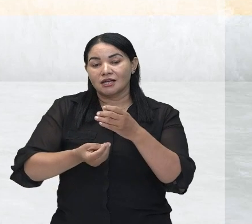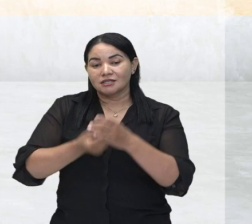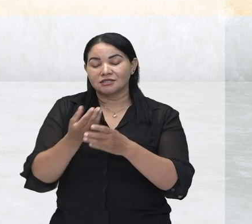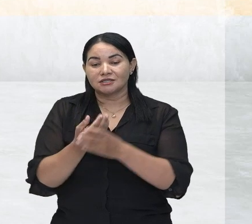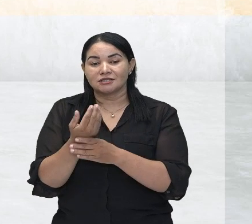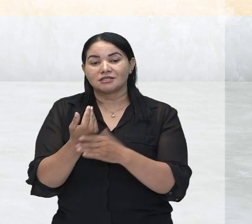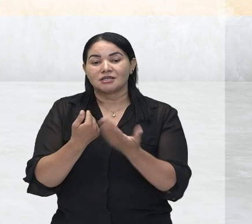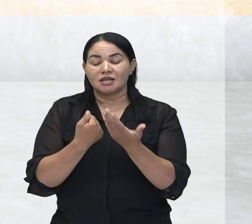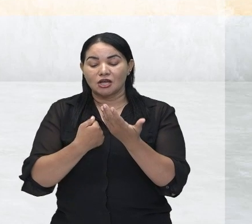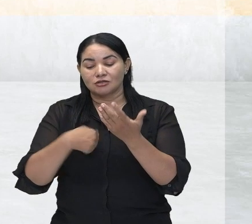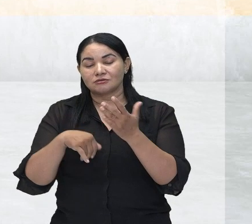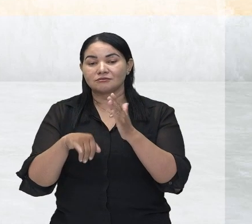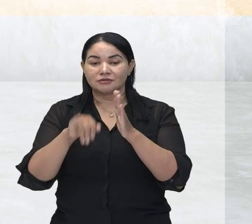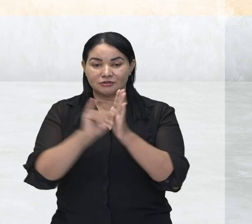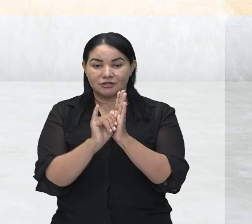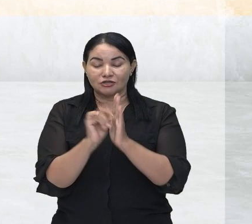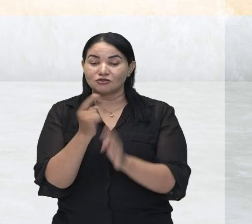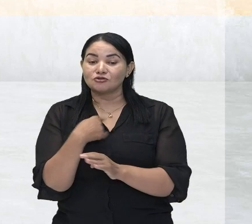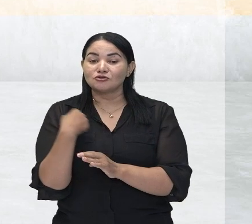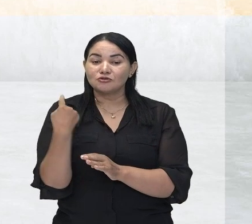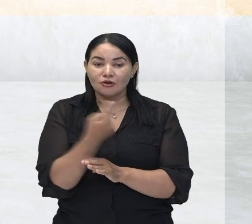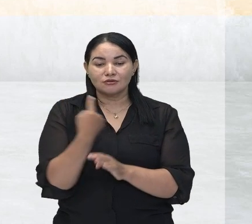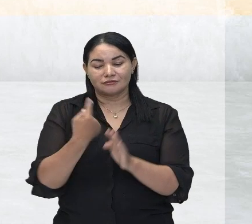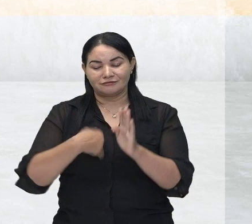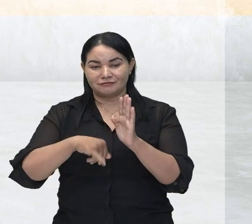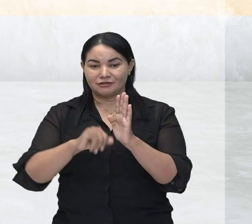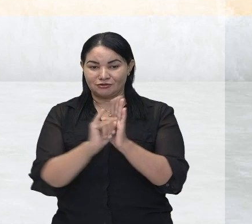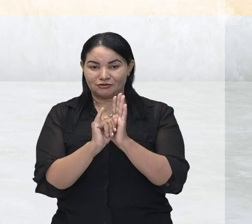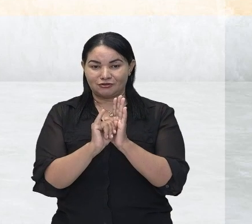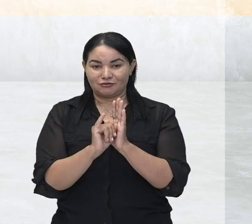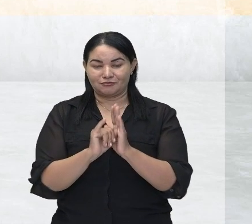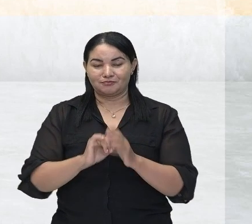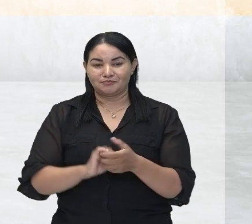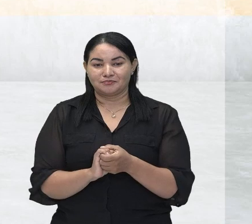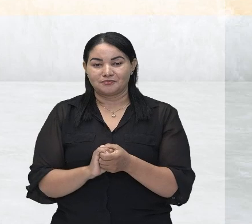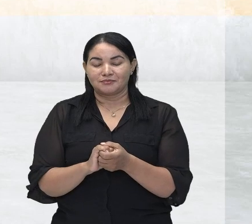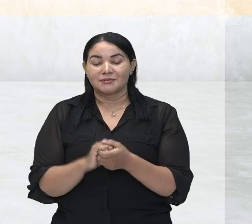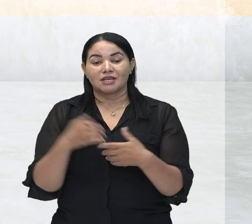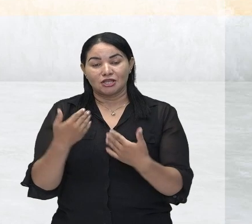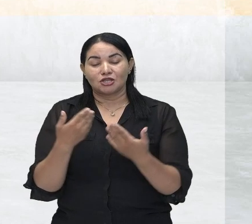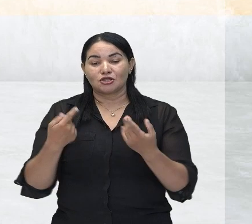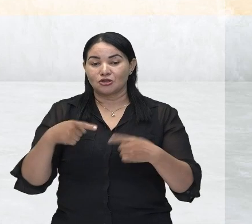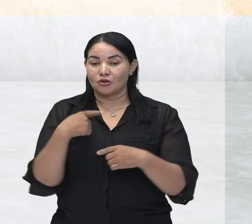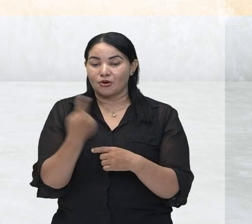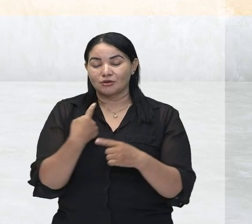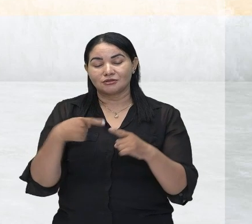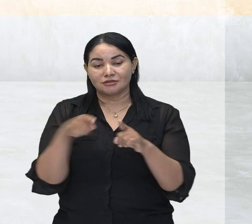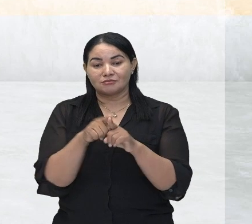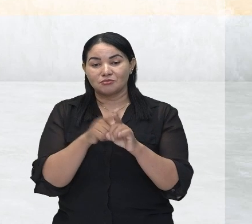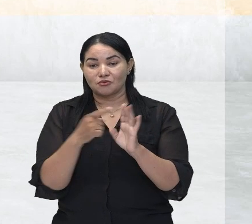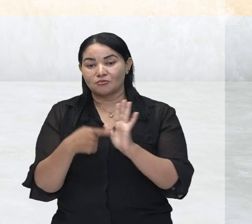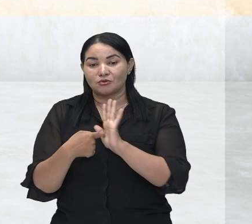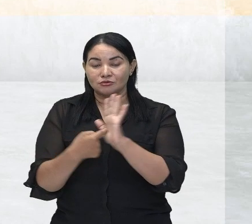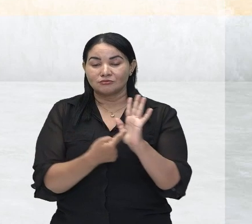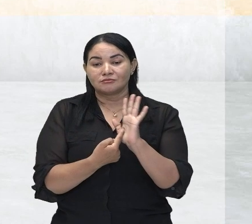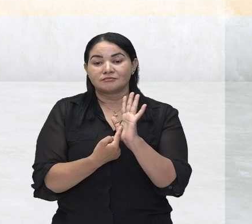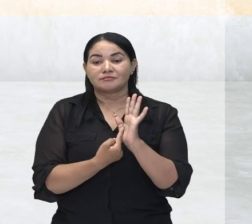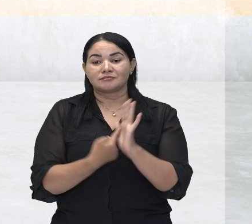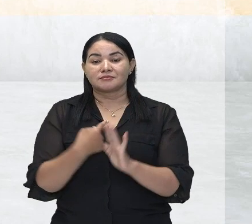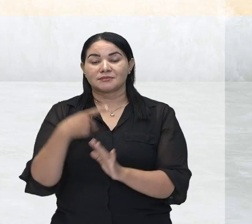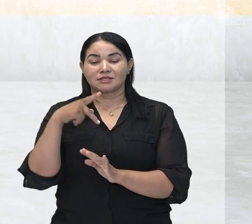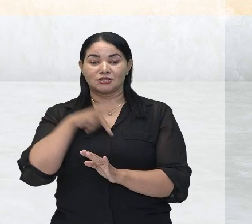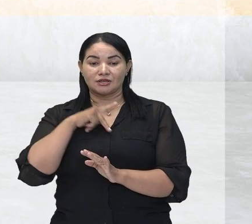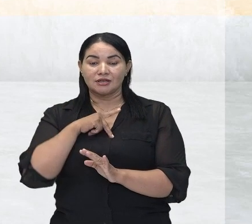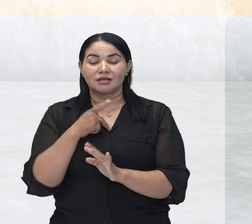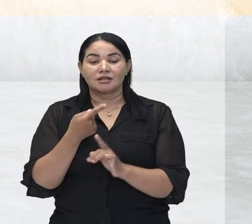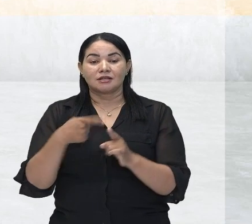identidade, a nossa própria identidade. E nós vamos nos identificando então com aquela cultura, com aquele